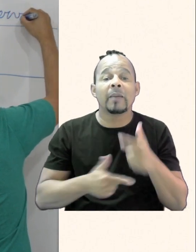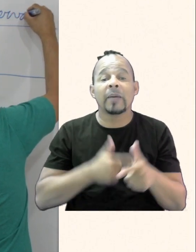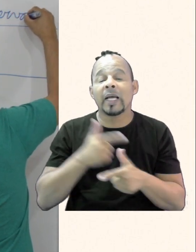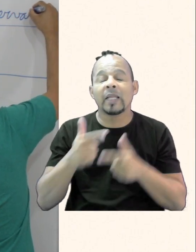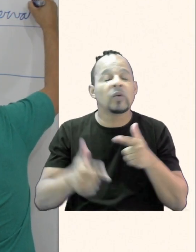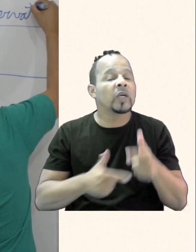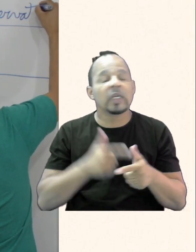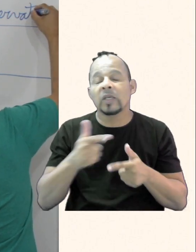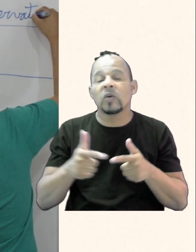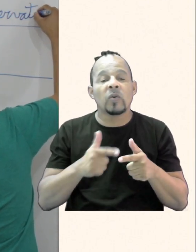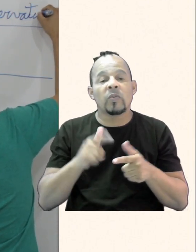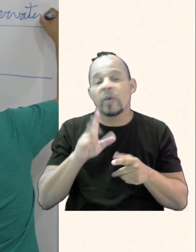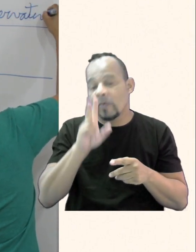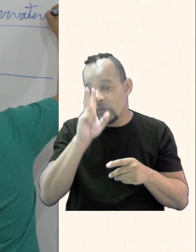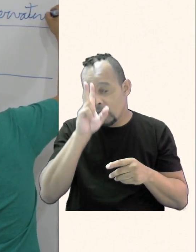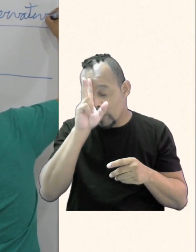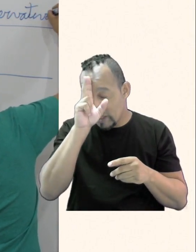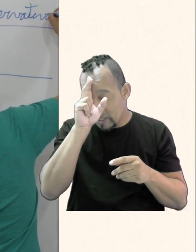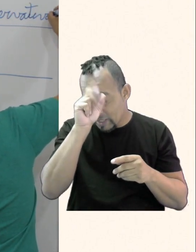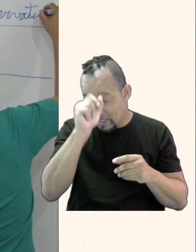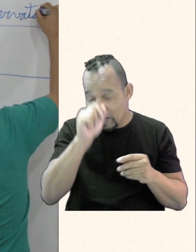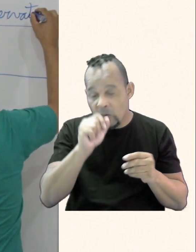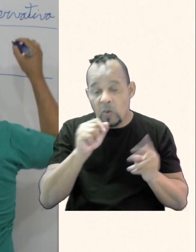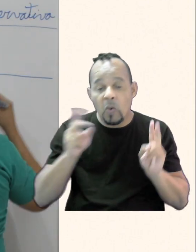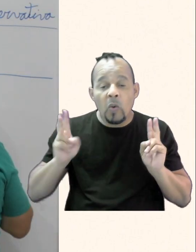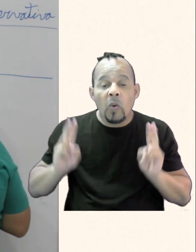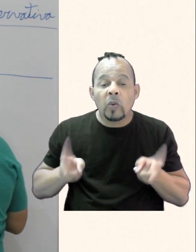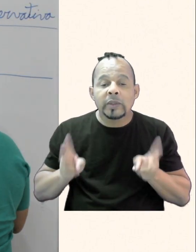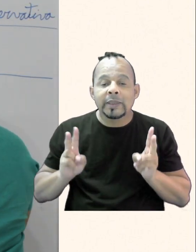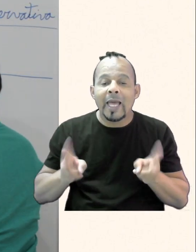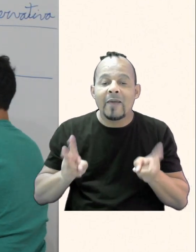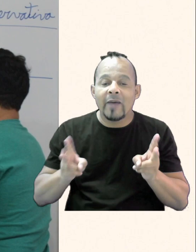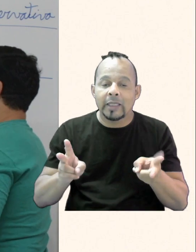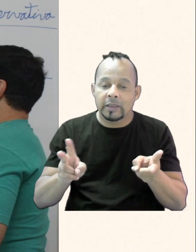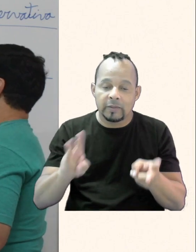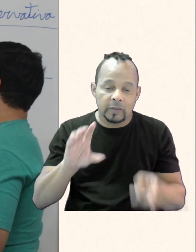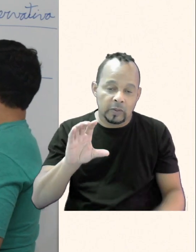conservativa. Vamos completar aqui o nosso título. Bacana?